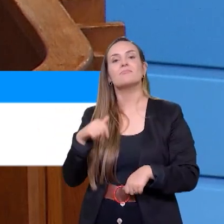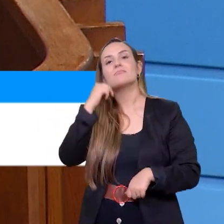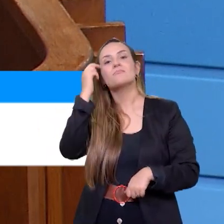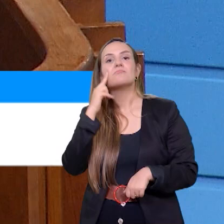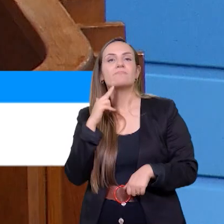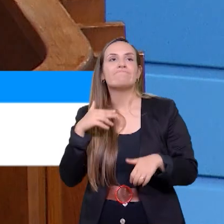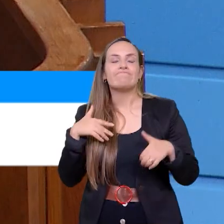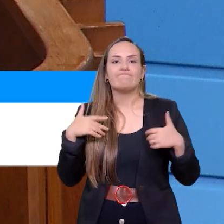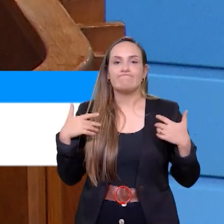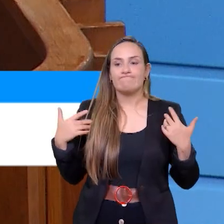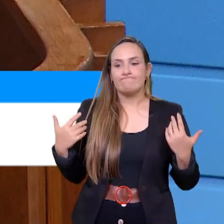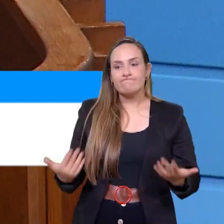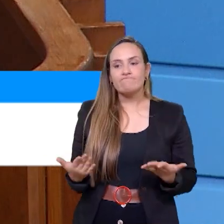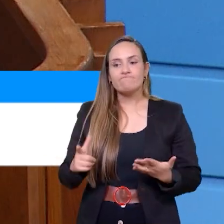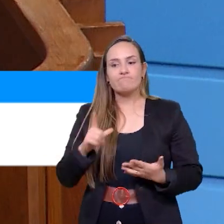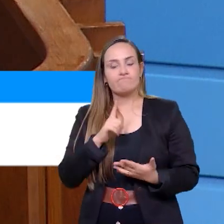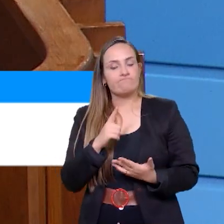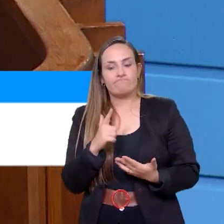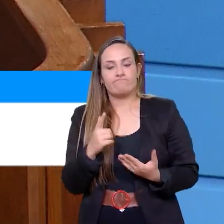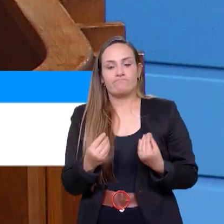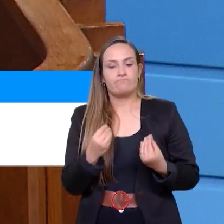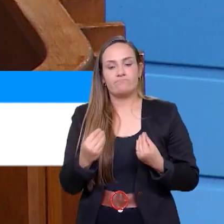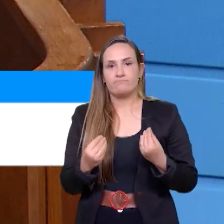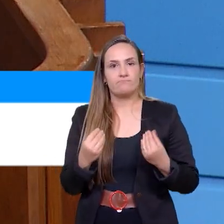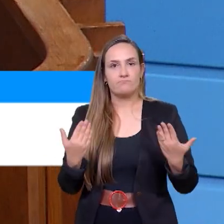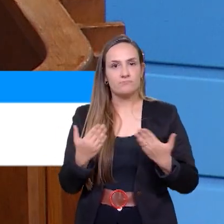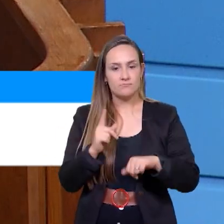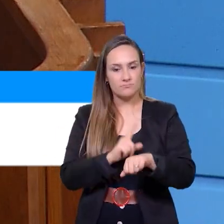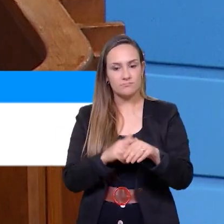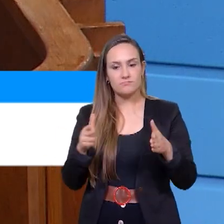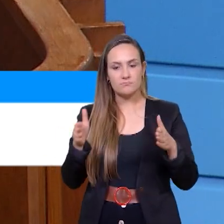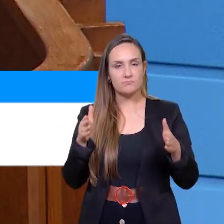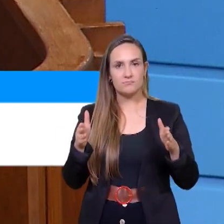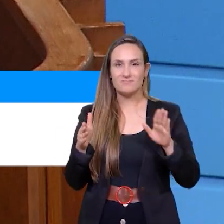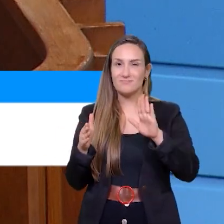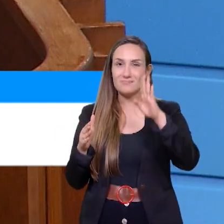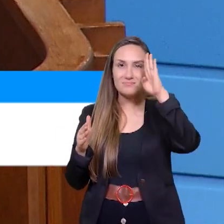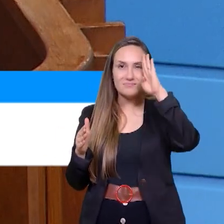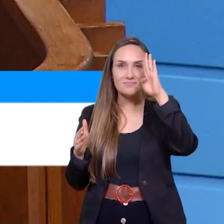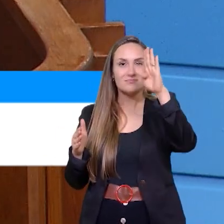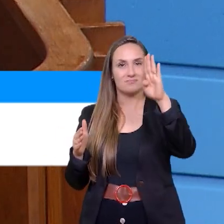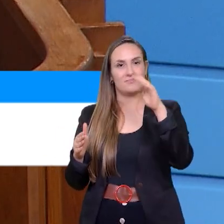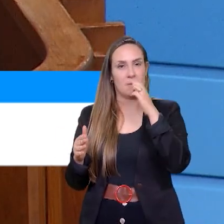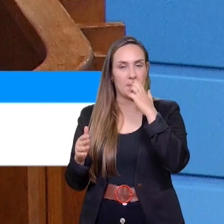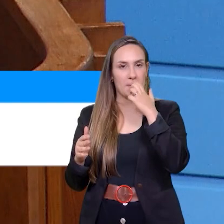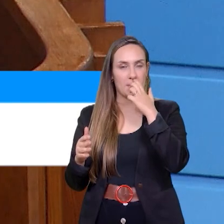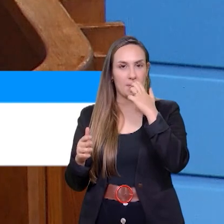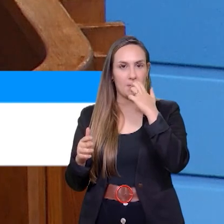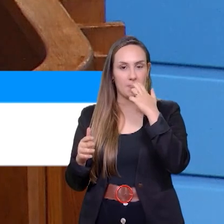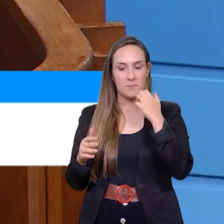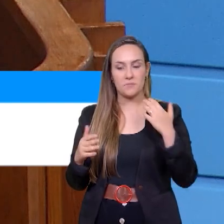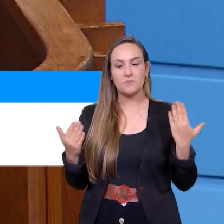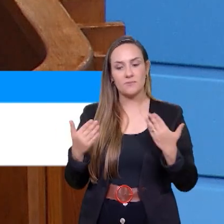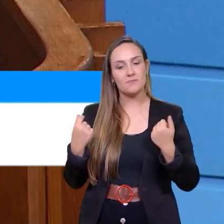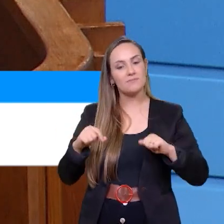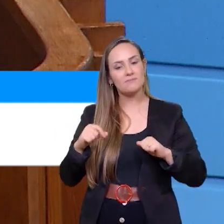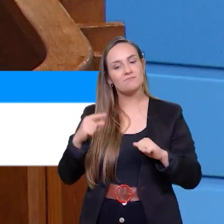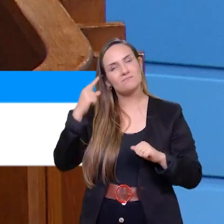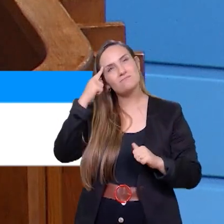composta exatamente pelos negros. Então, não tem como, num período tão importante como esse,